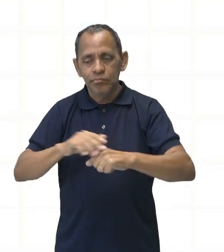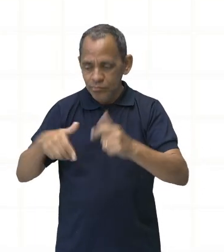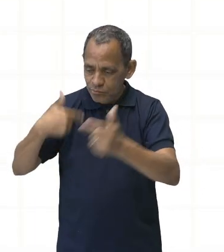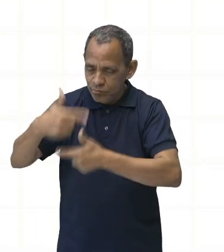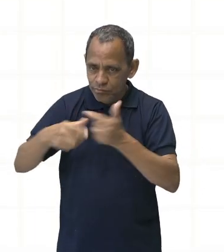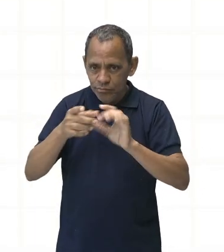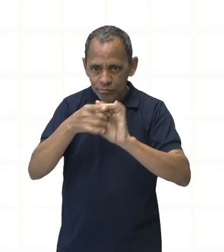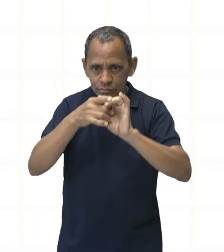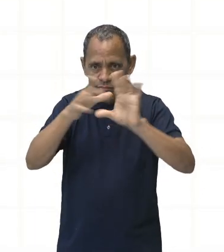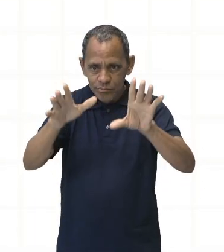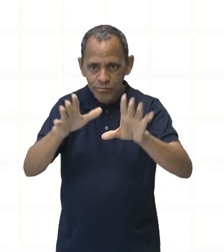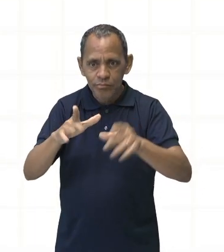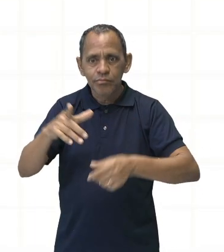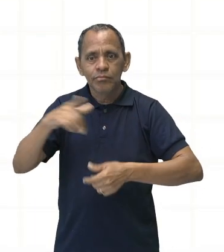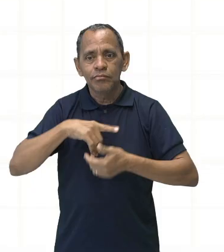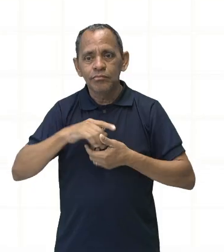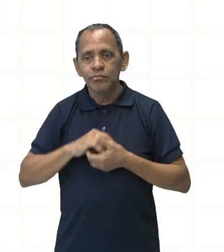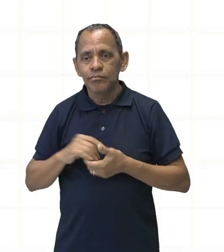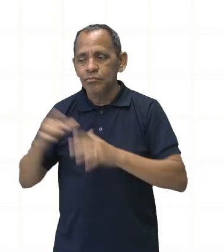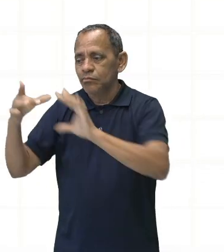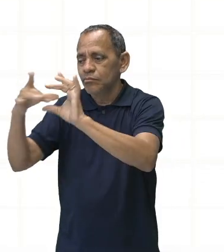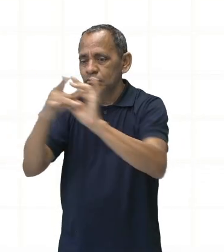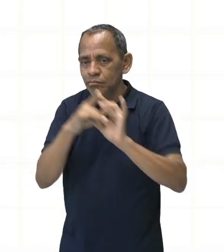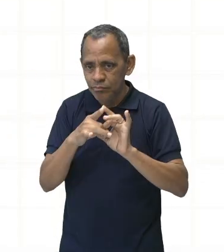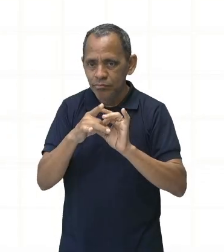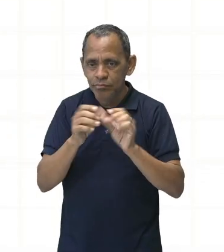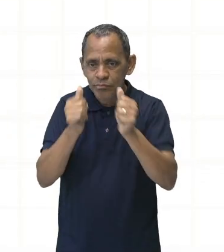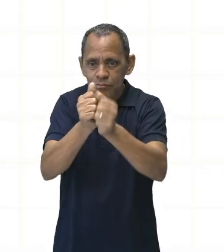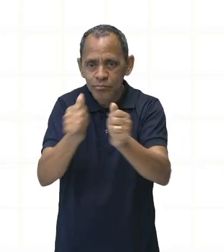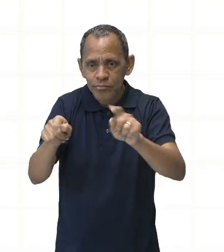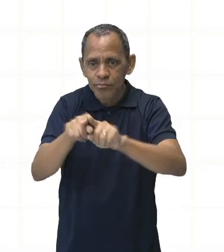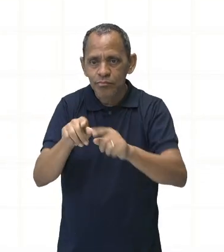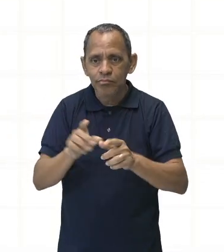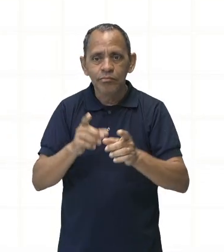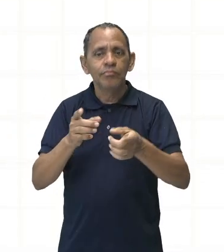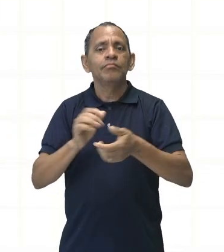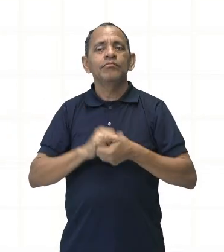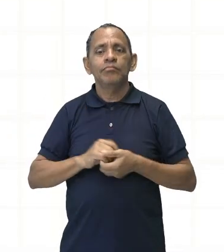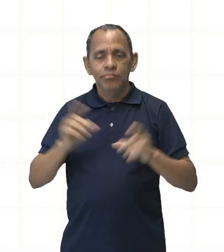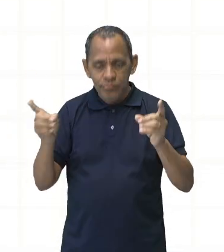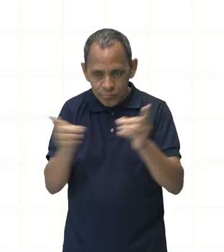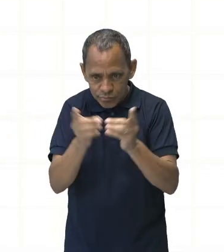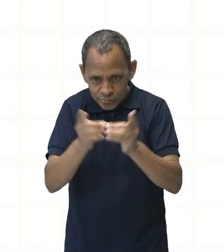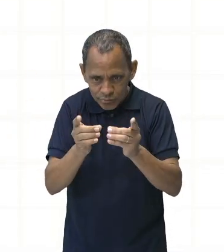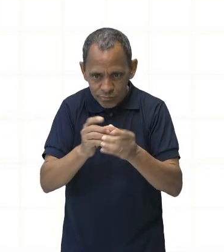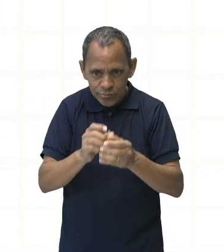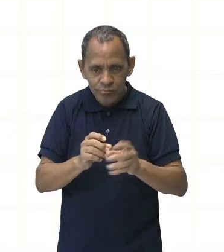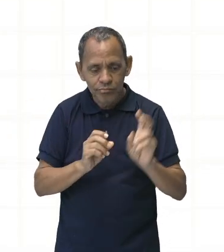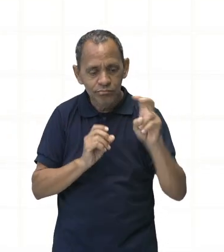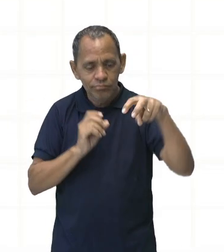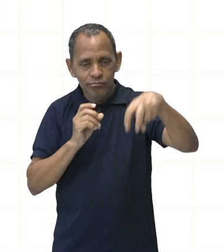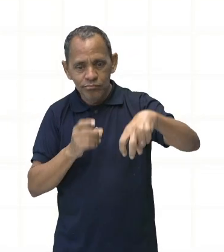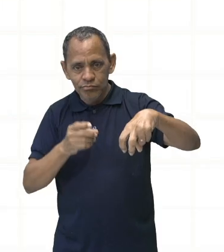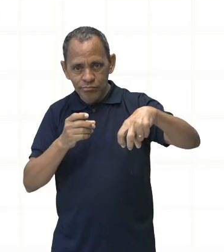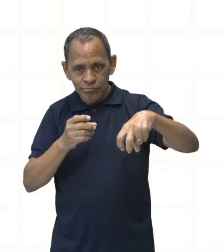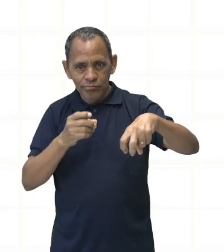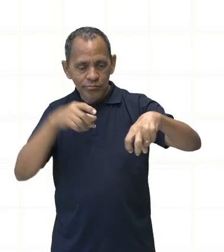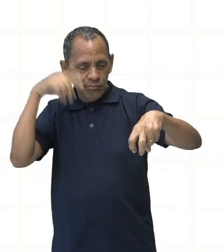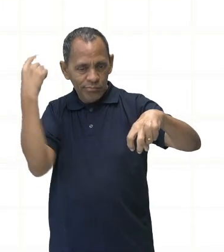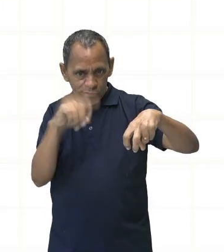esse trabalho ele estava acompanhado com uma dinâmica de castigos físicos,